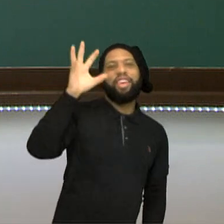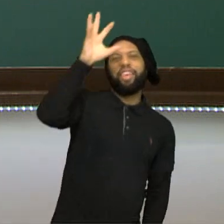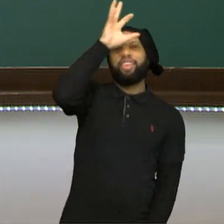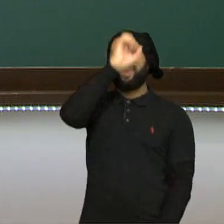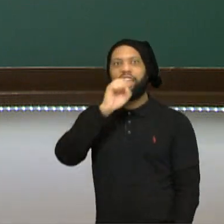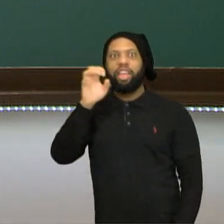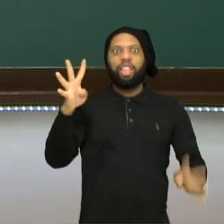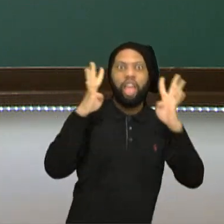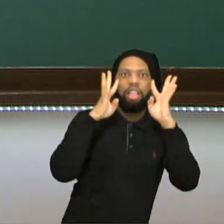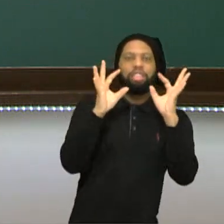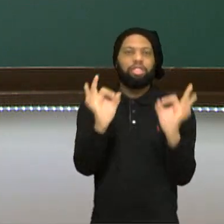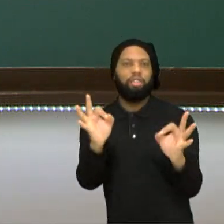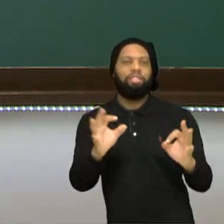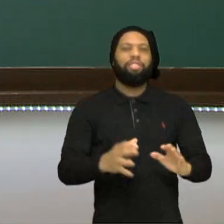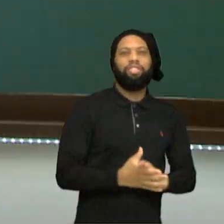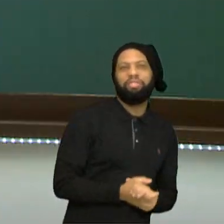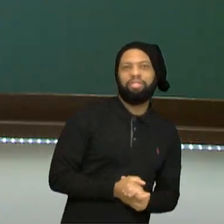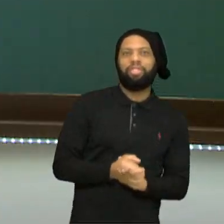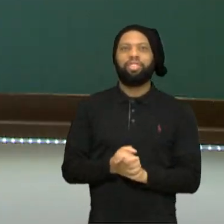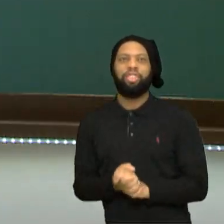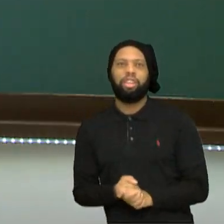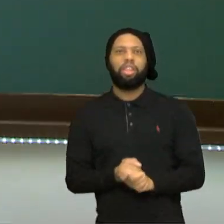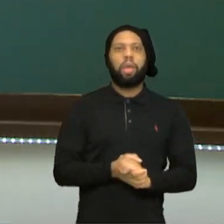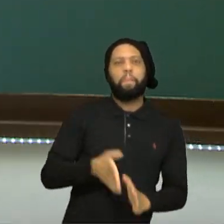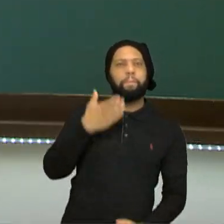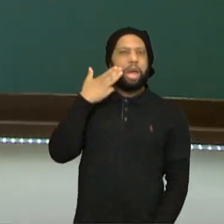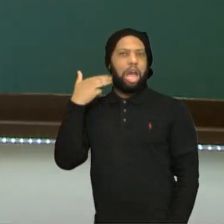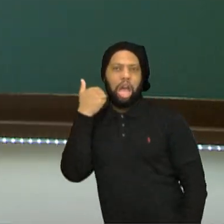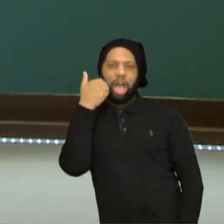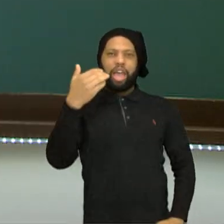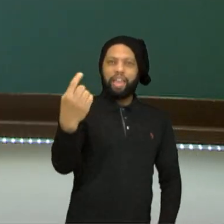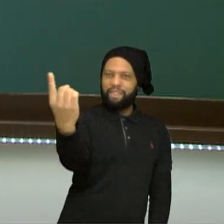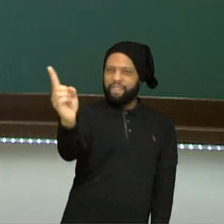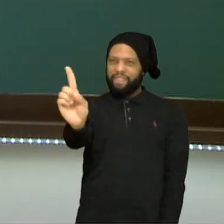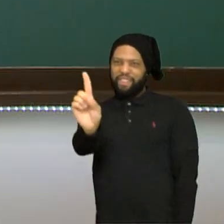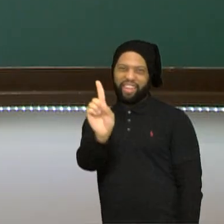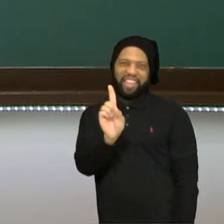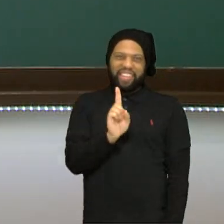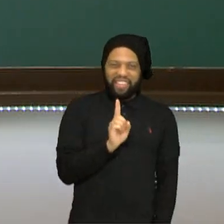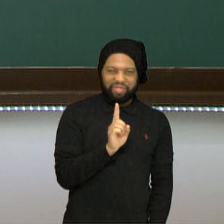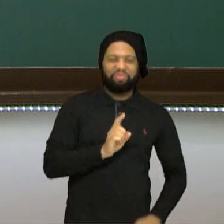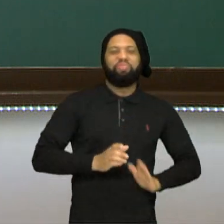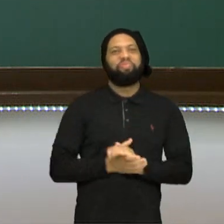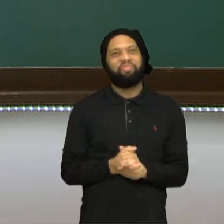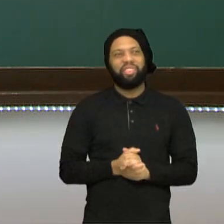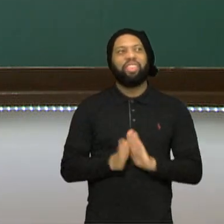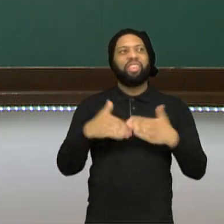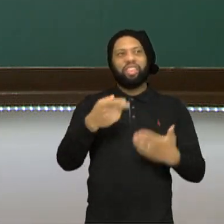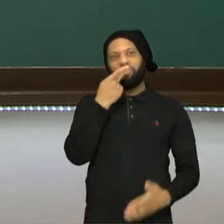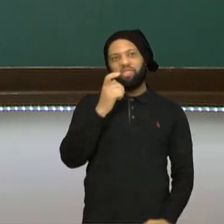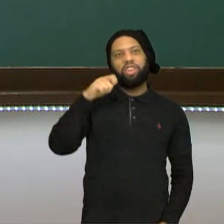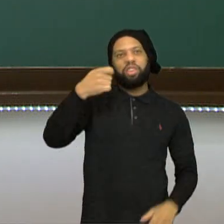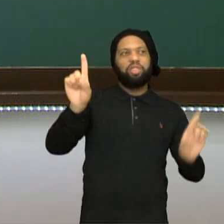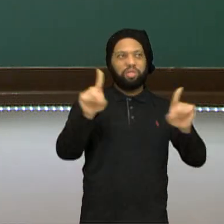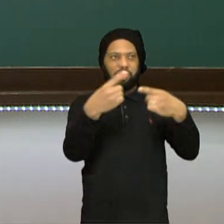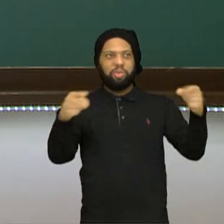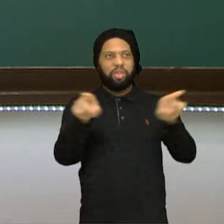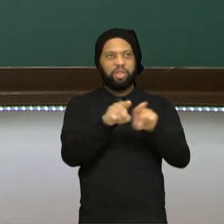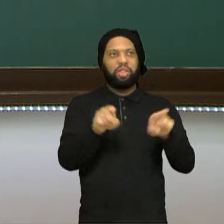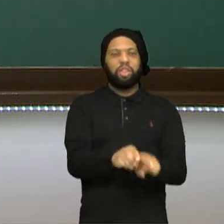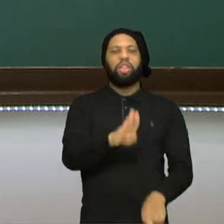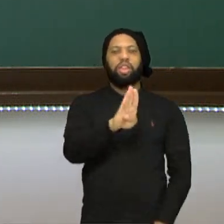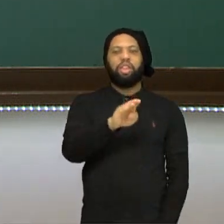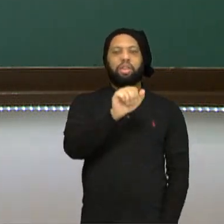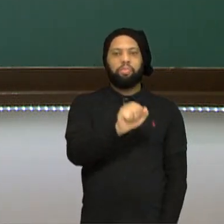só prestar atenção. Morena, chega pra cá. Muito bem, né? Então vai falando aí da música do